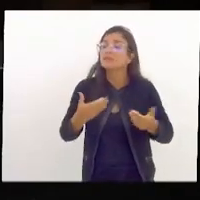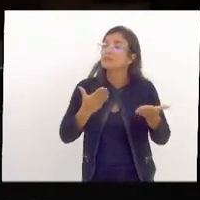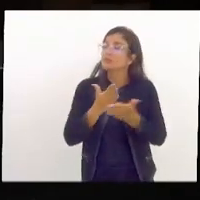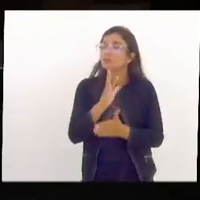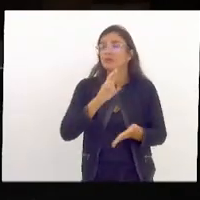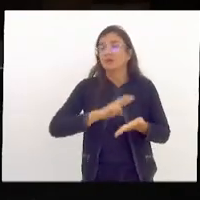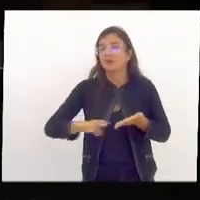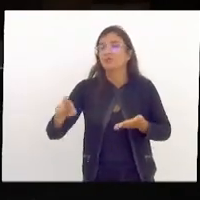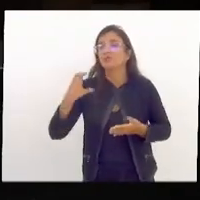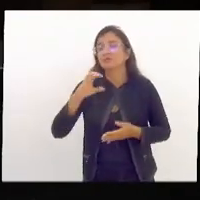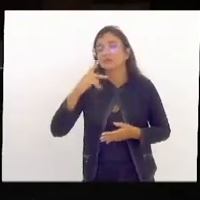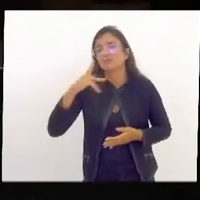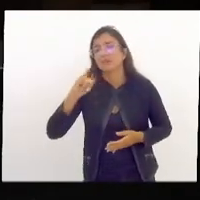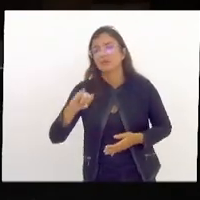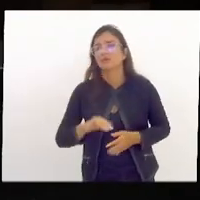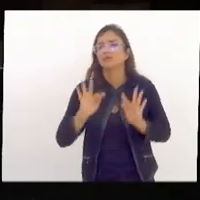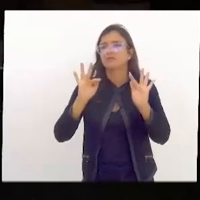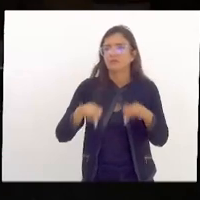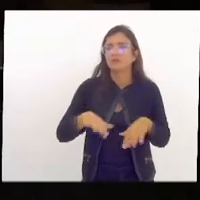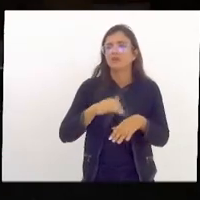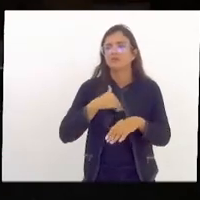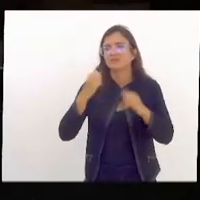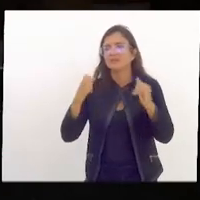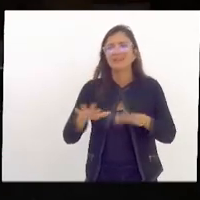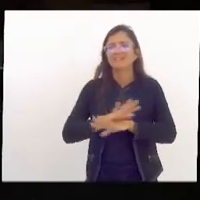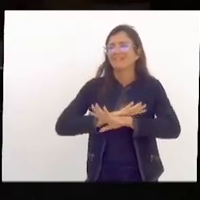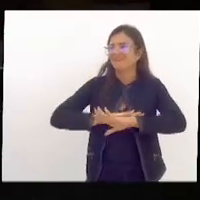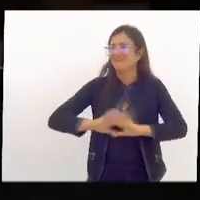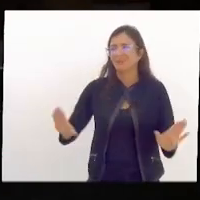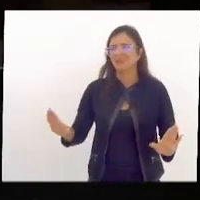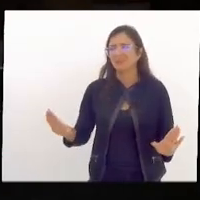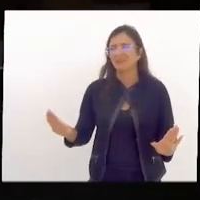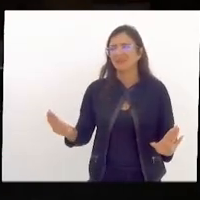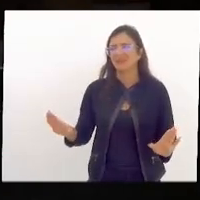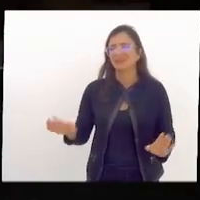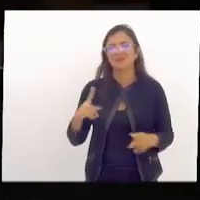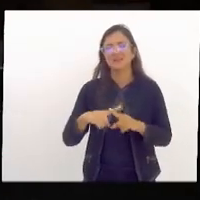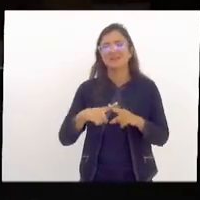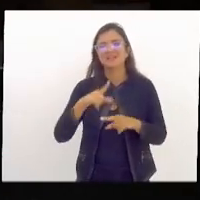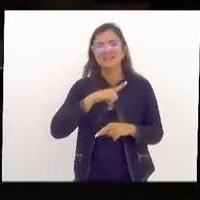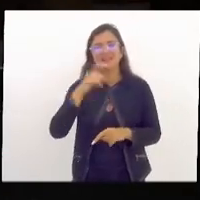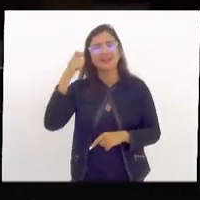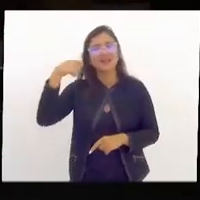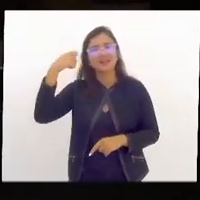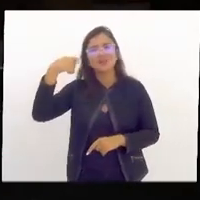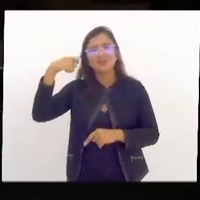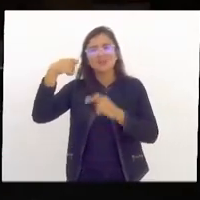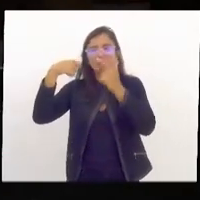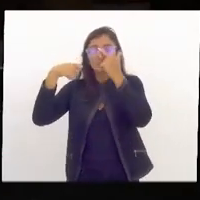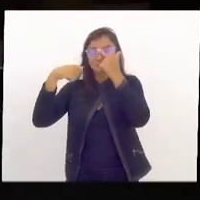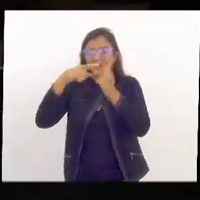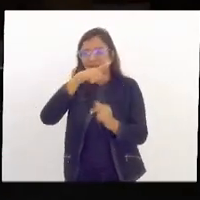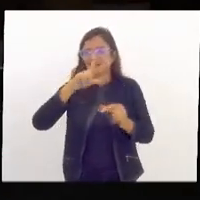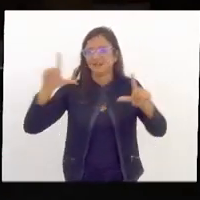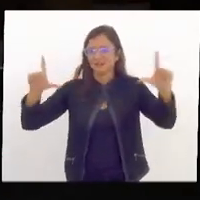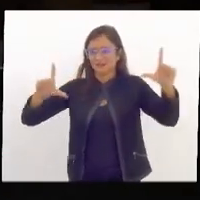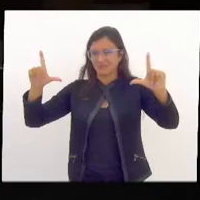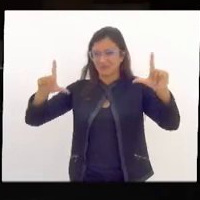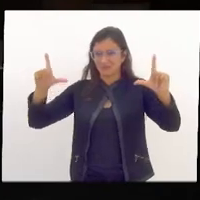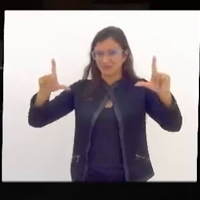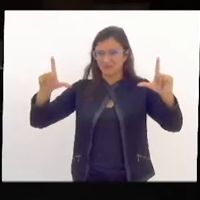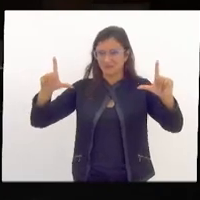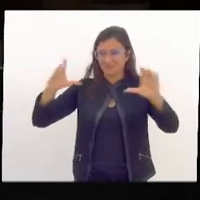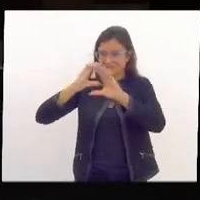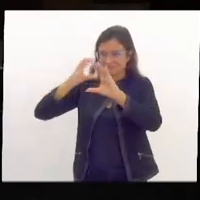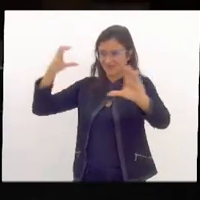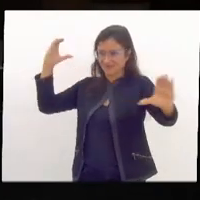fechar, porque eu não aguento demagogia, Luiz Paulo, fico vendo aquele ator que faz propaganda com cano de PVC